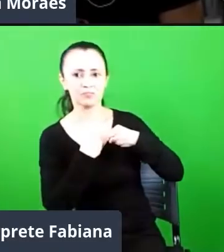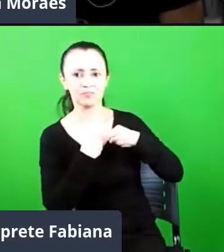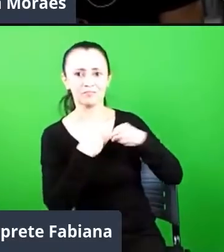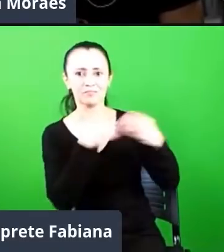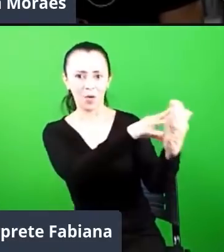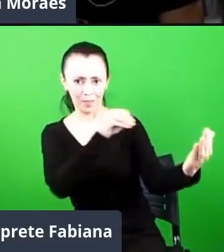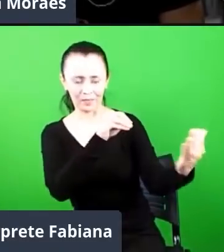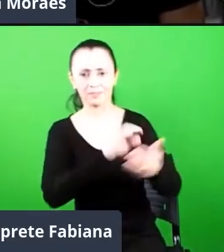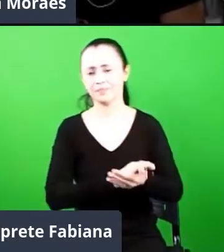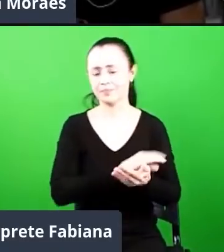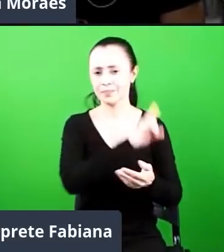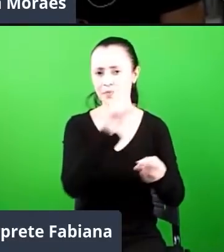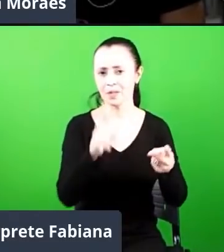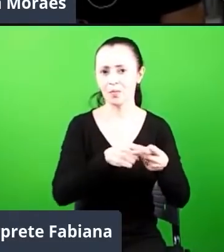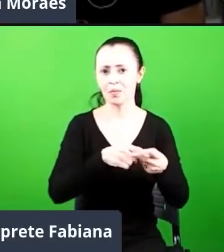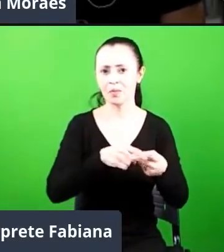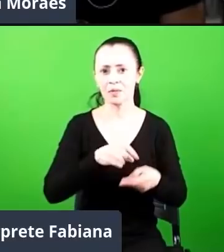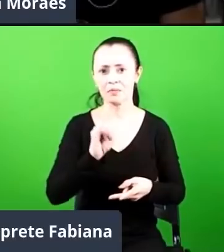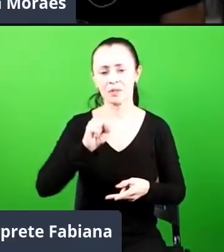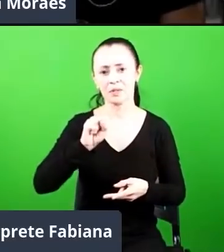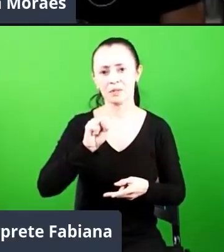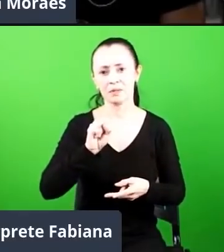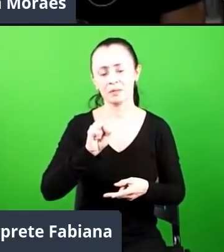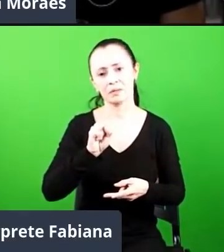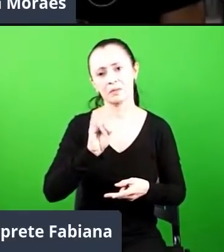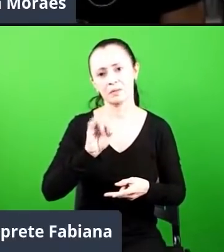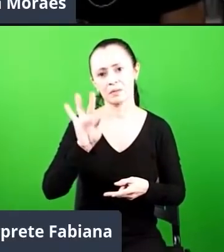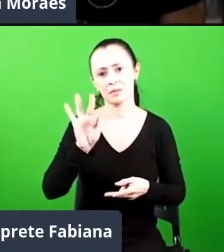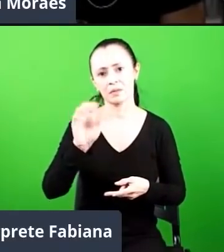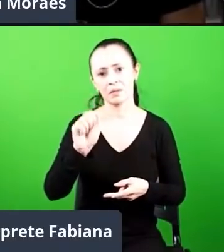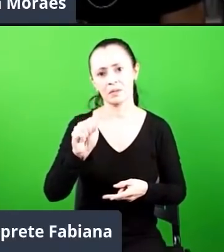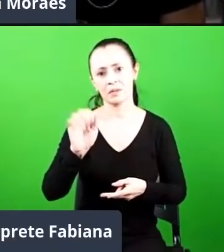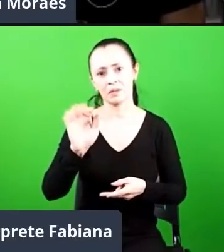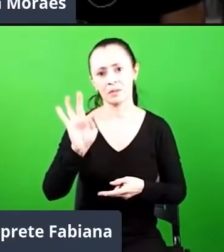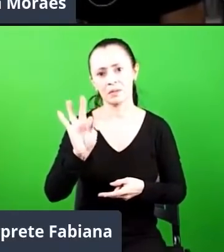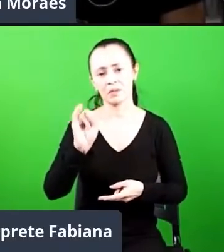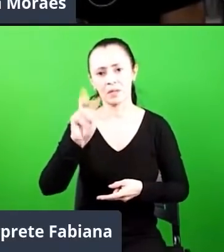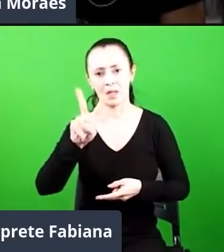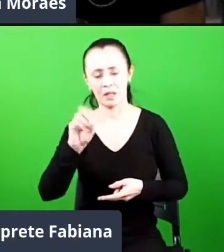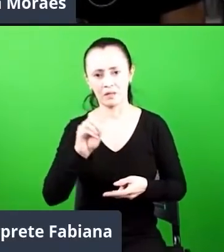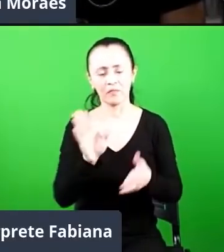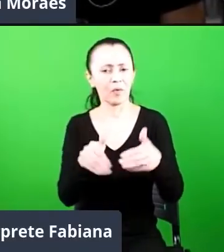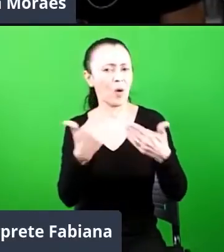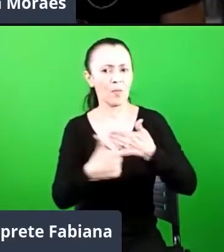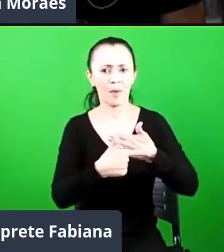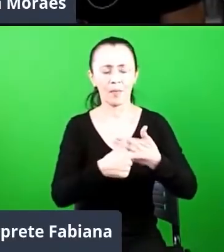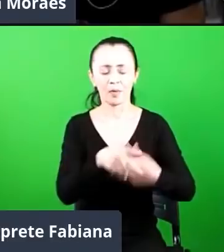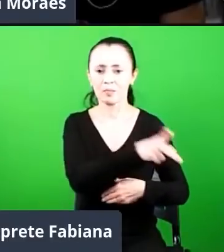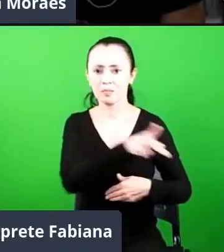modelo incitativo, qual o papel desse professor? O professor, ele encaminha